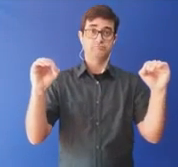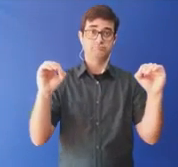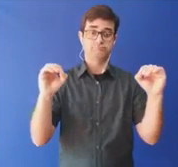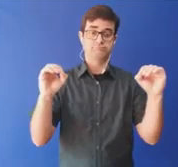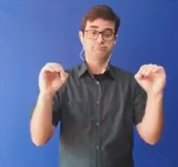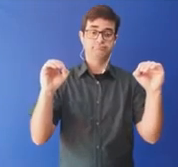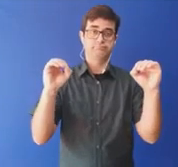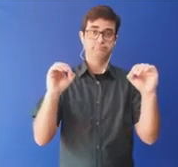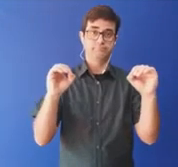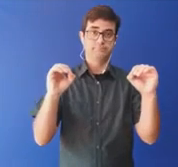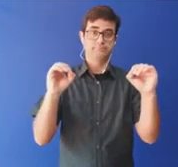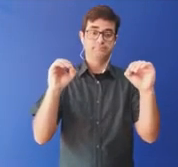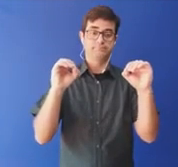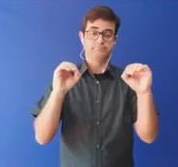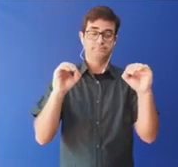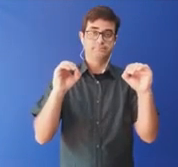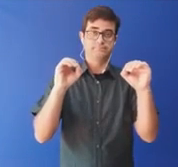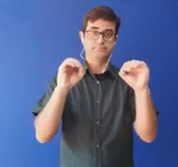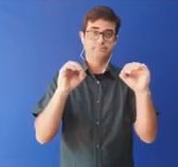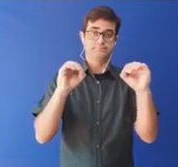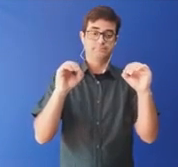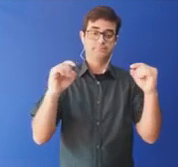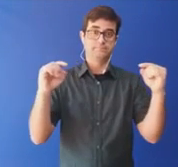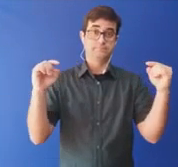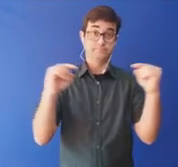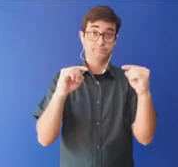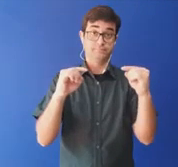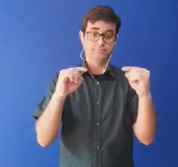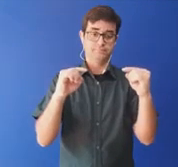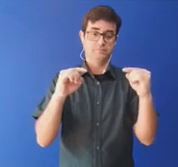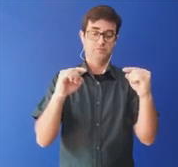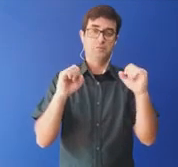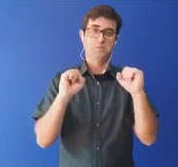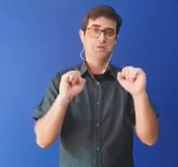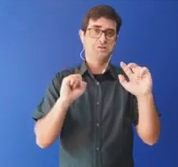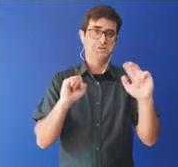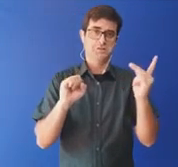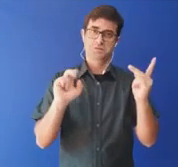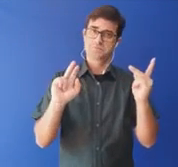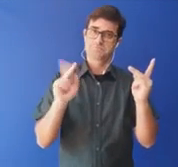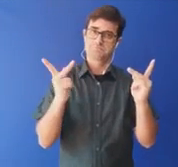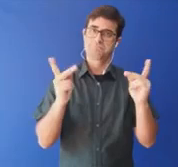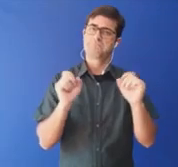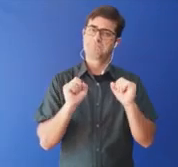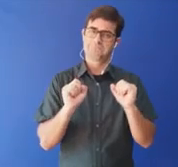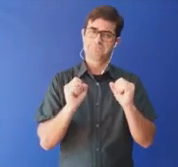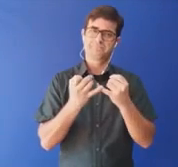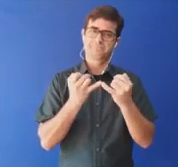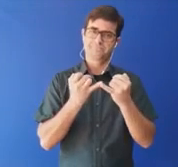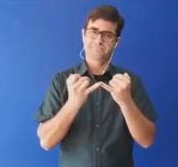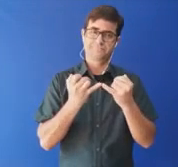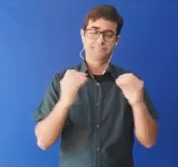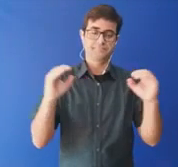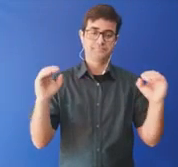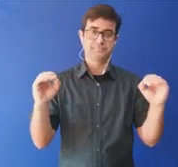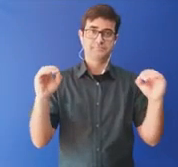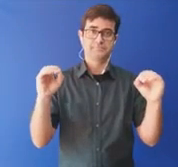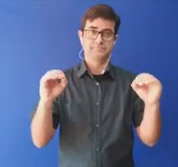outro. Conforme eu vou aproximando, vamos imaginar que seja dois átomos de